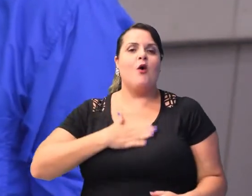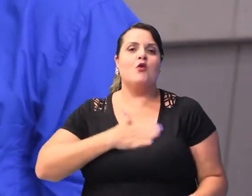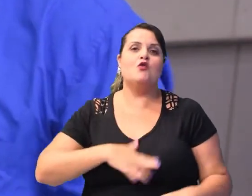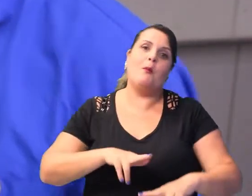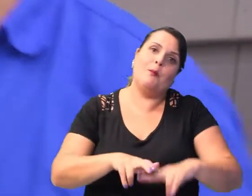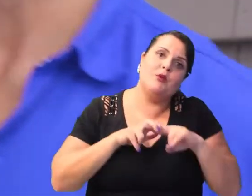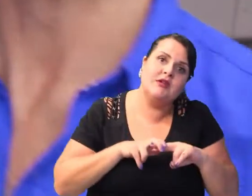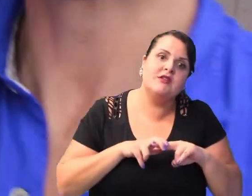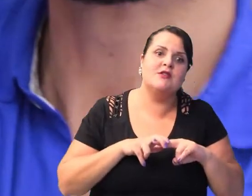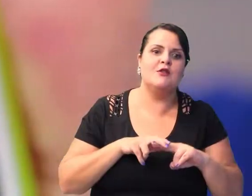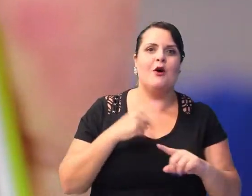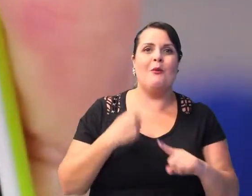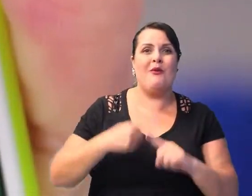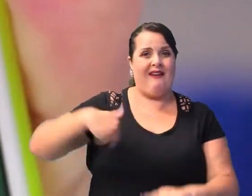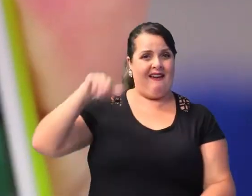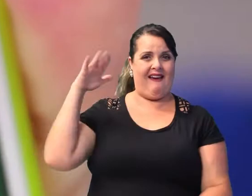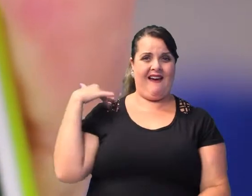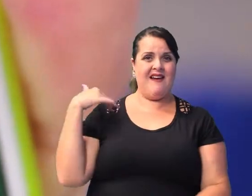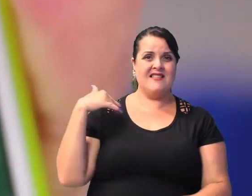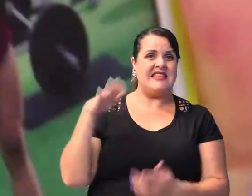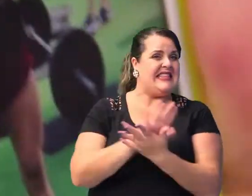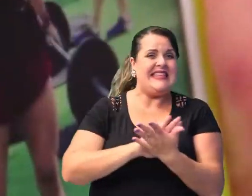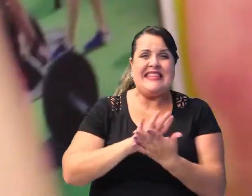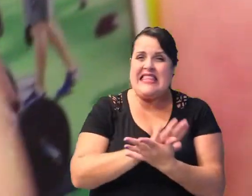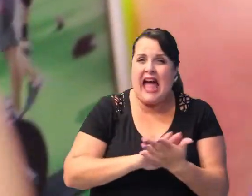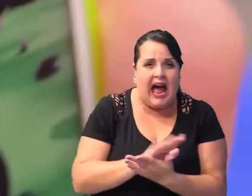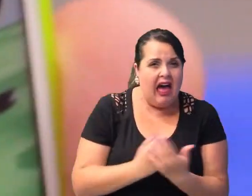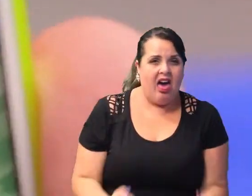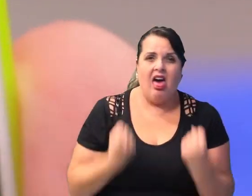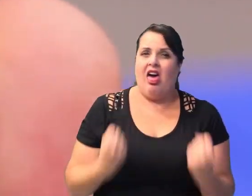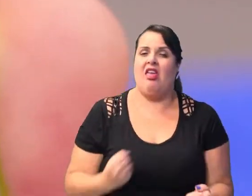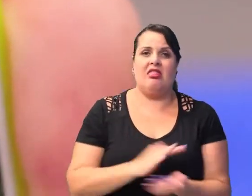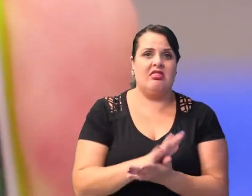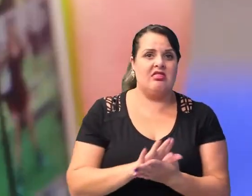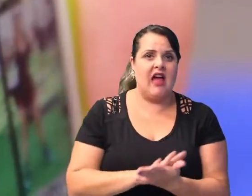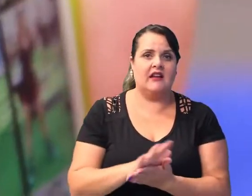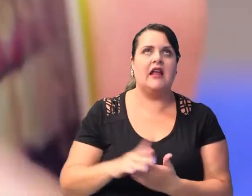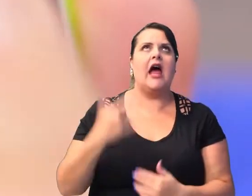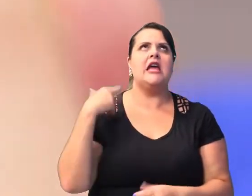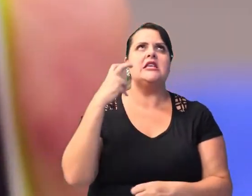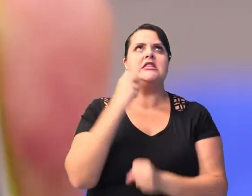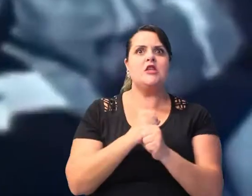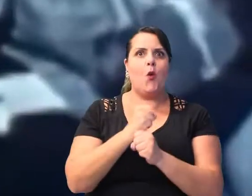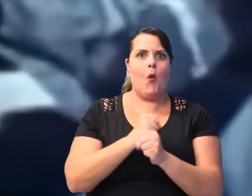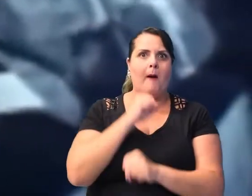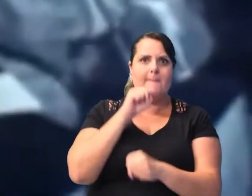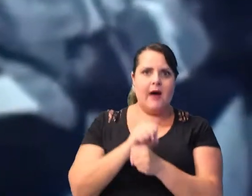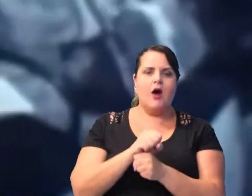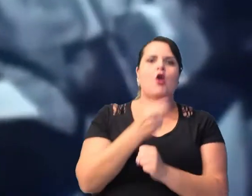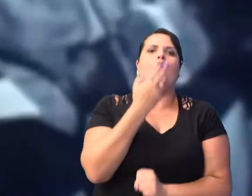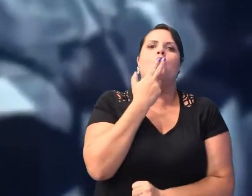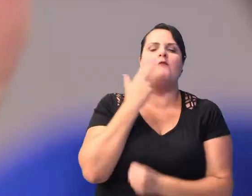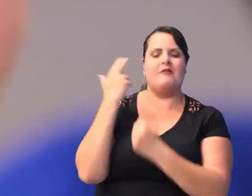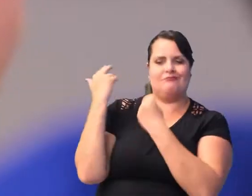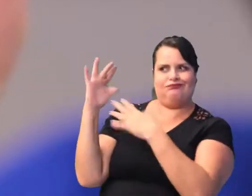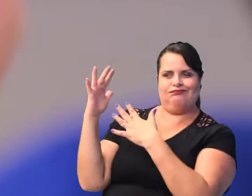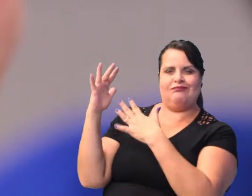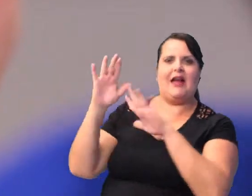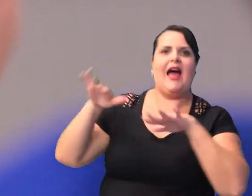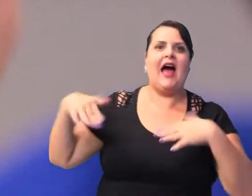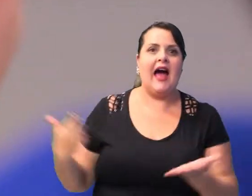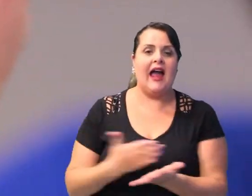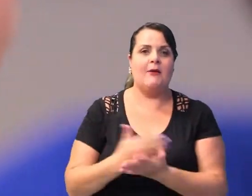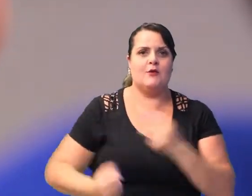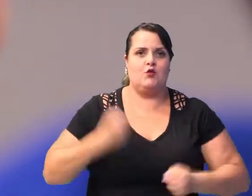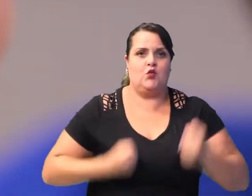que eu sou competitiva e segundo porque não era sedentária a 15 anos atrás eu quis parar de fumar e aí eu comecei